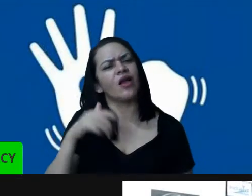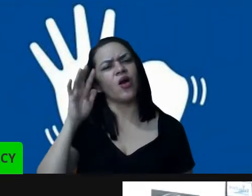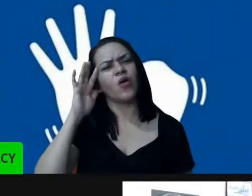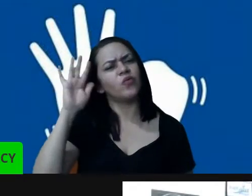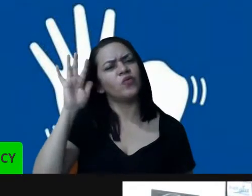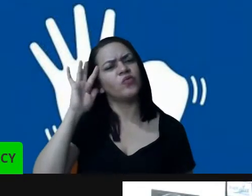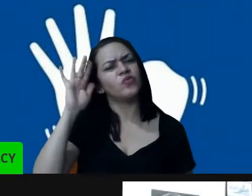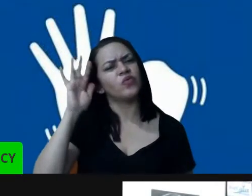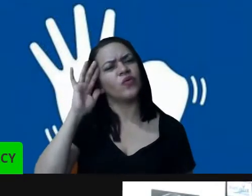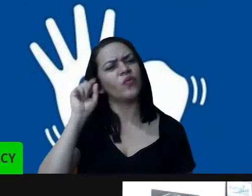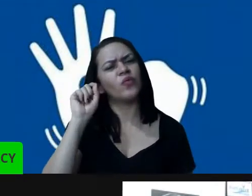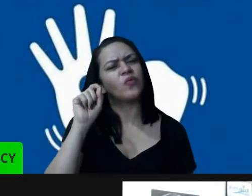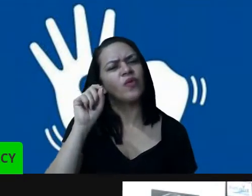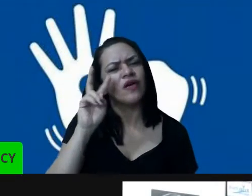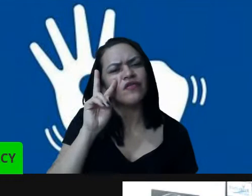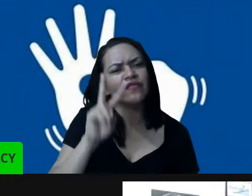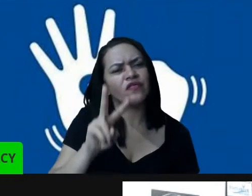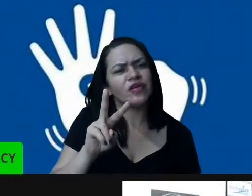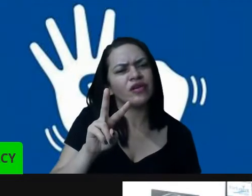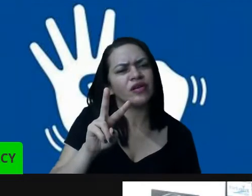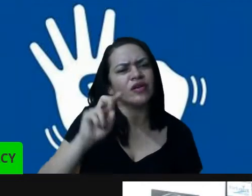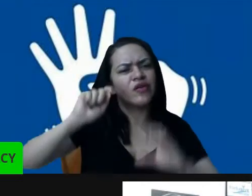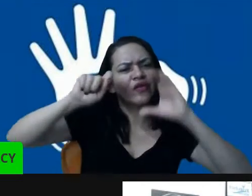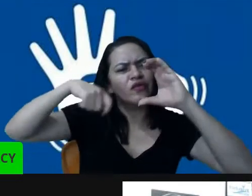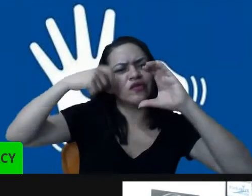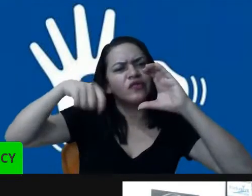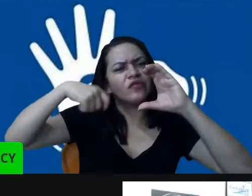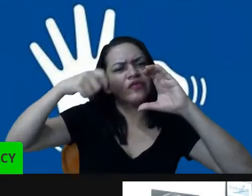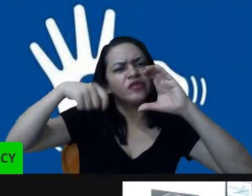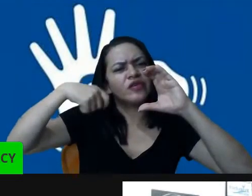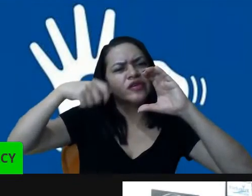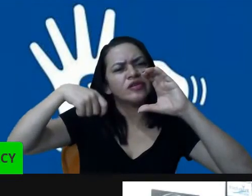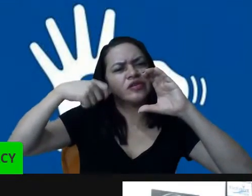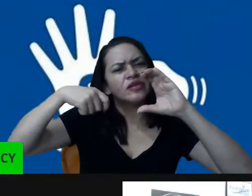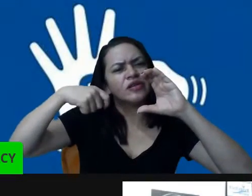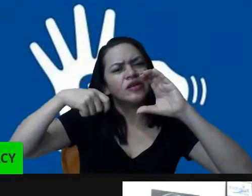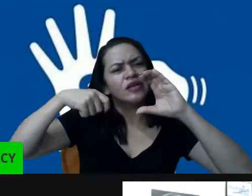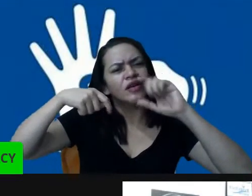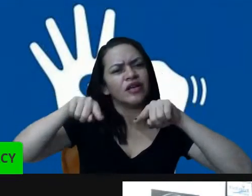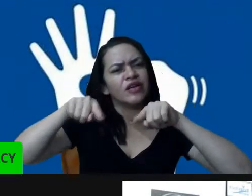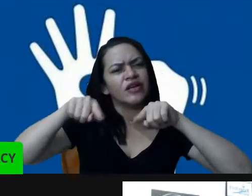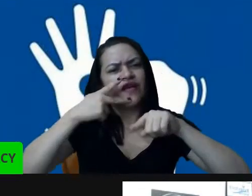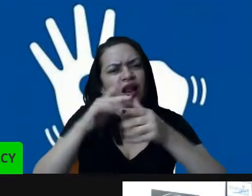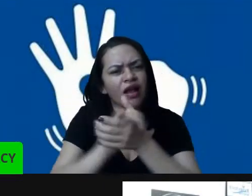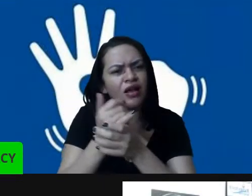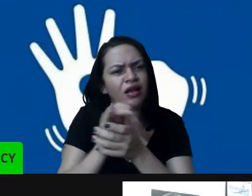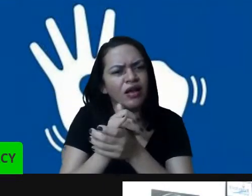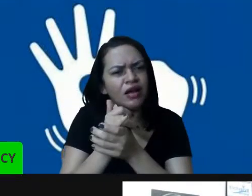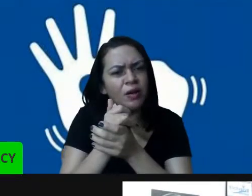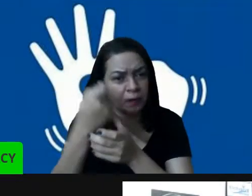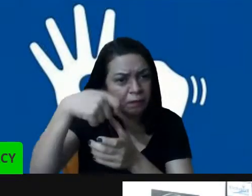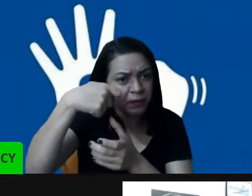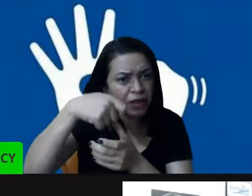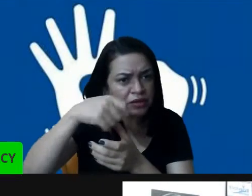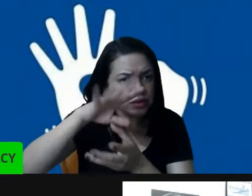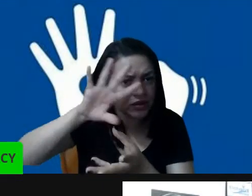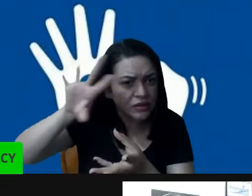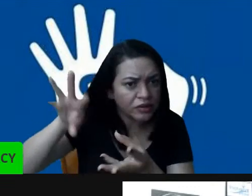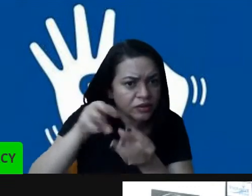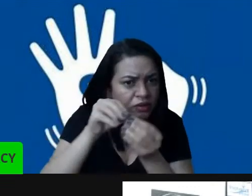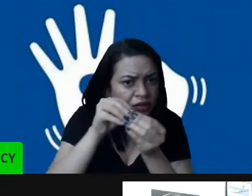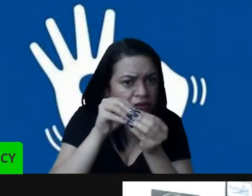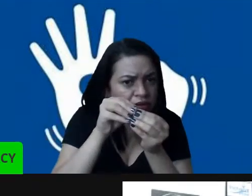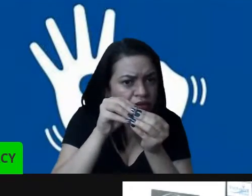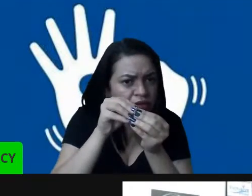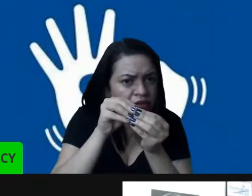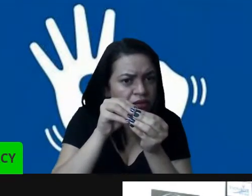um vídeo que ensine a lavar a mão corretamente, mas que tenha uma audiodescrição correta para que a pessoa com deficiência